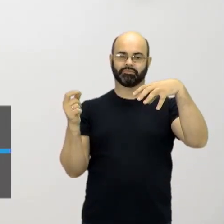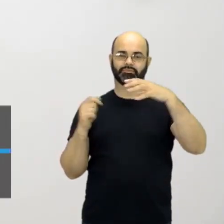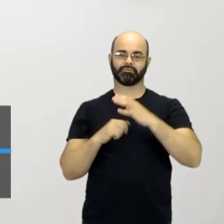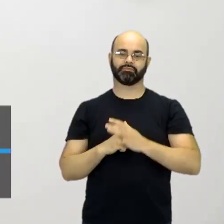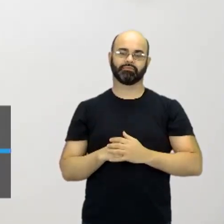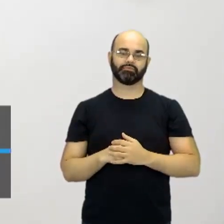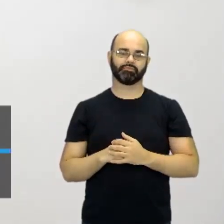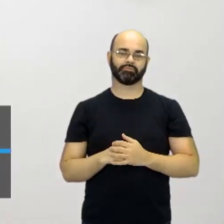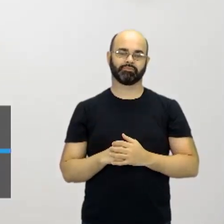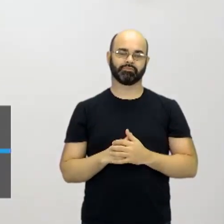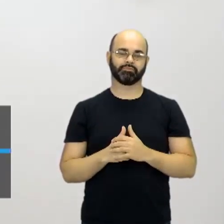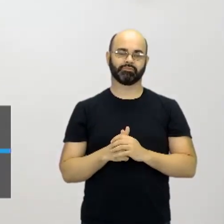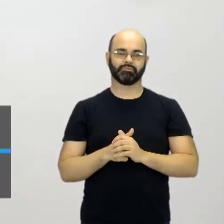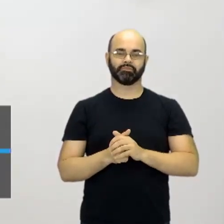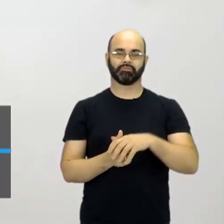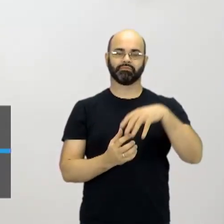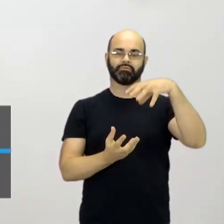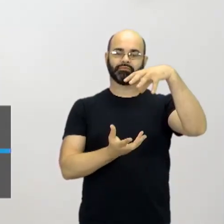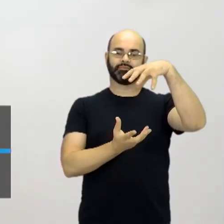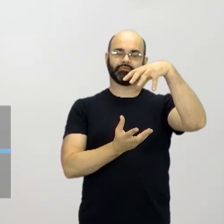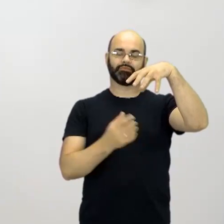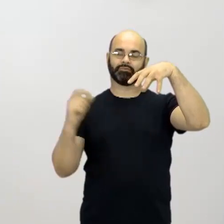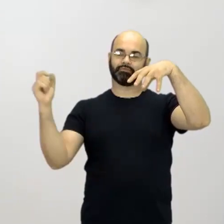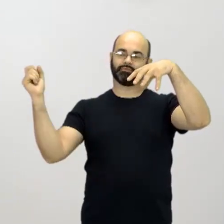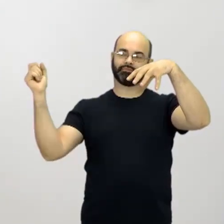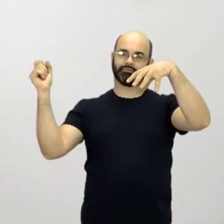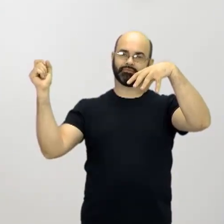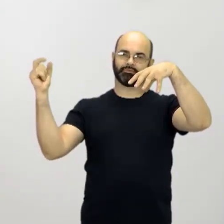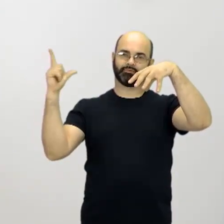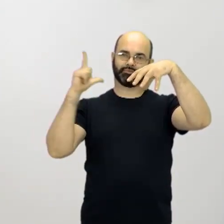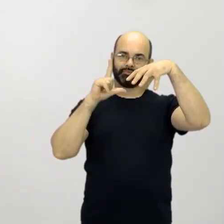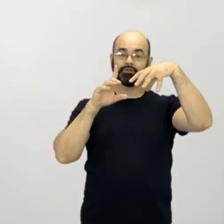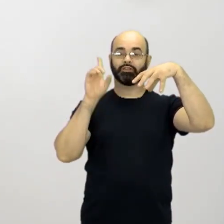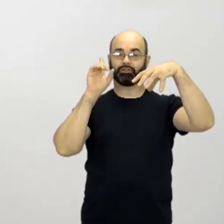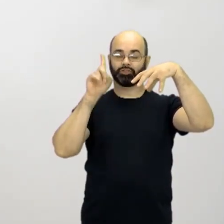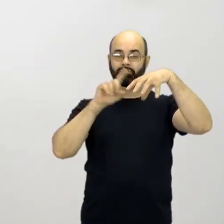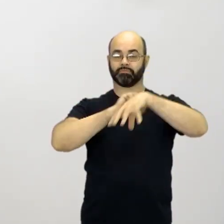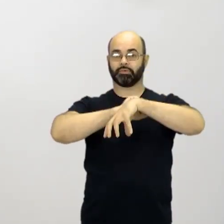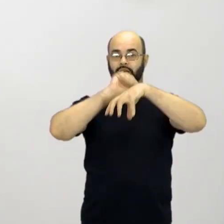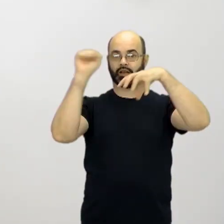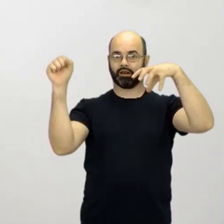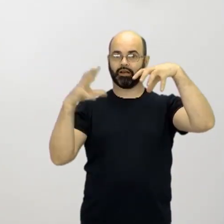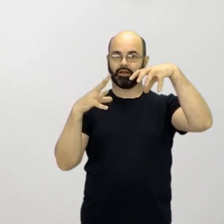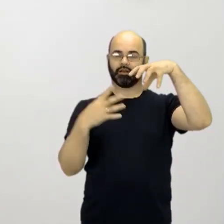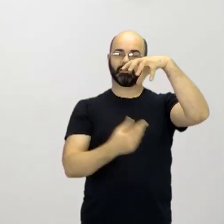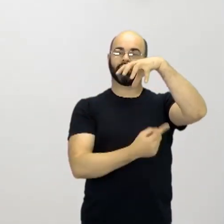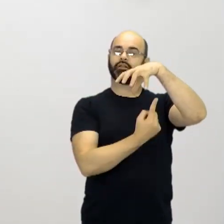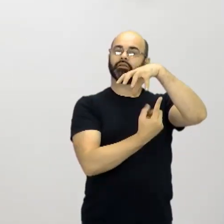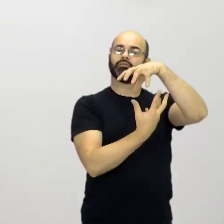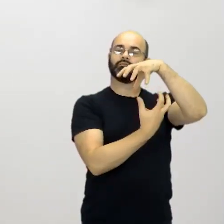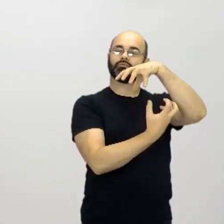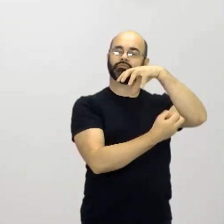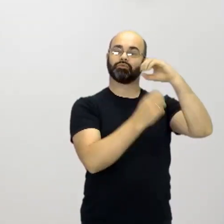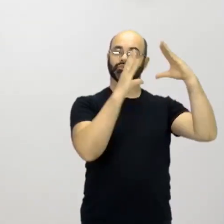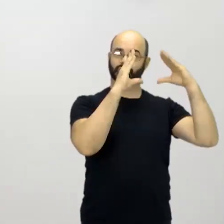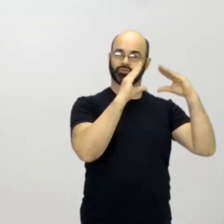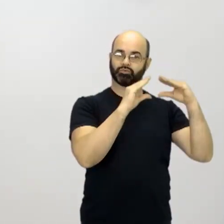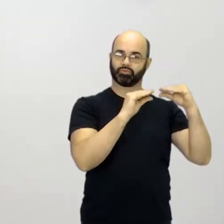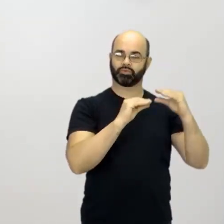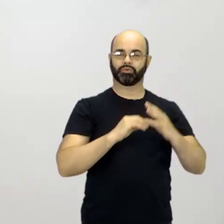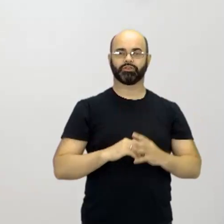perdão é dia de um lado mesmo um lado né da terra do outro lado é noite embora